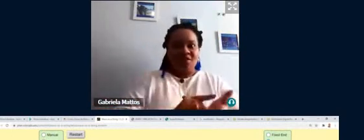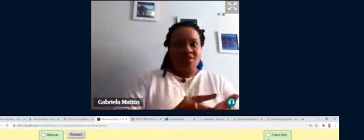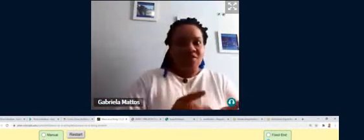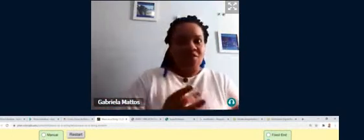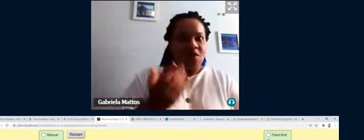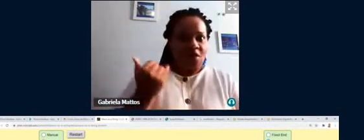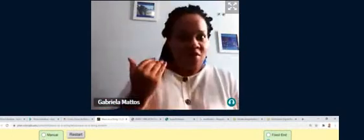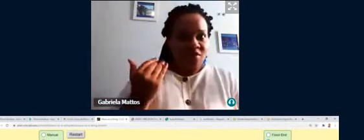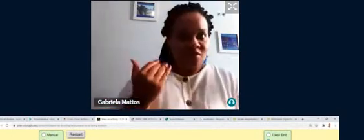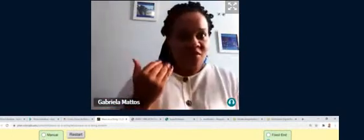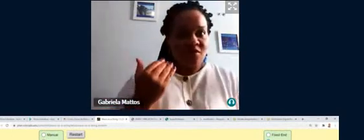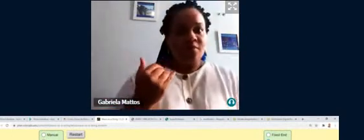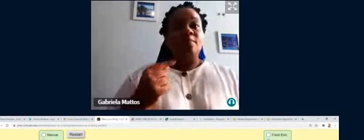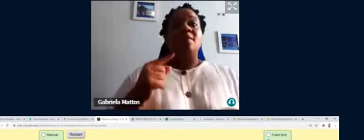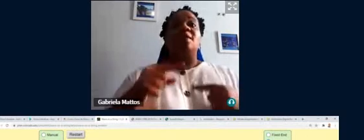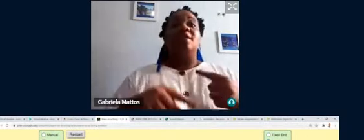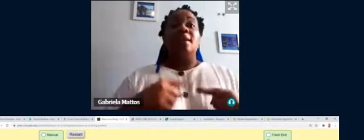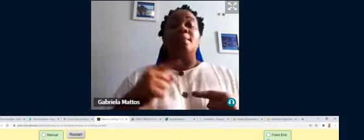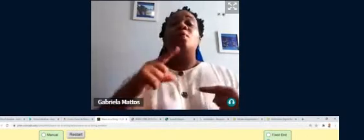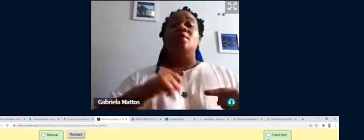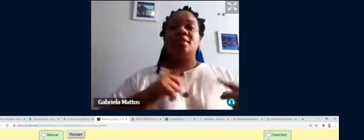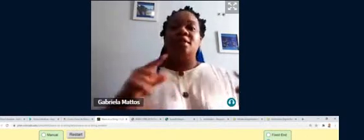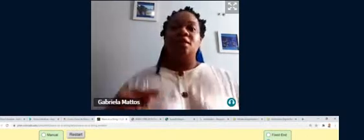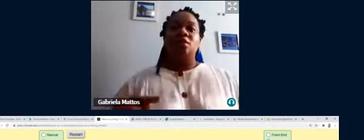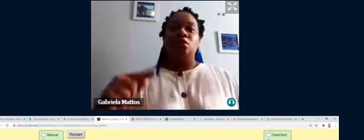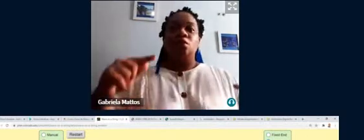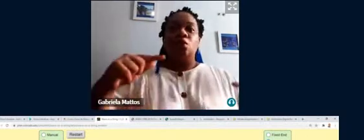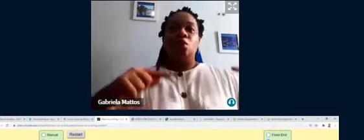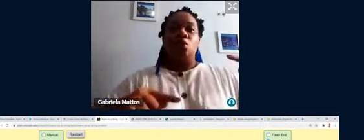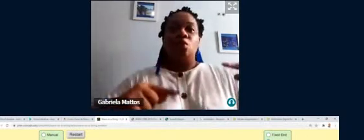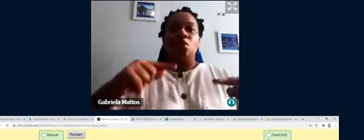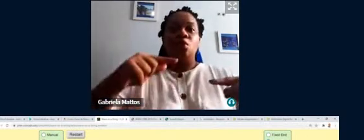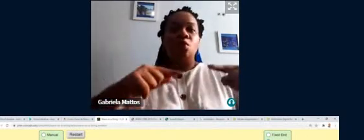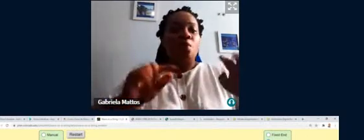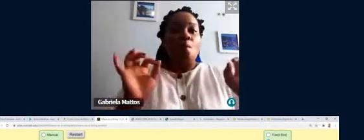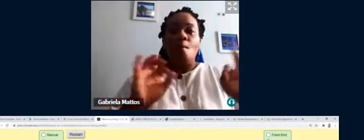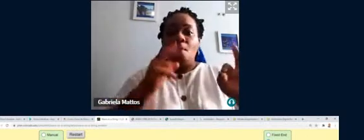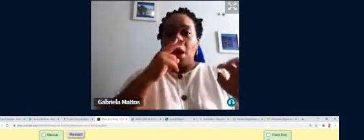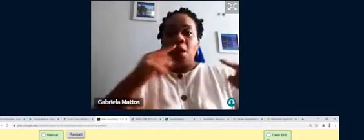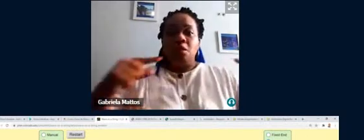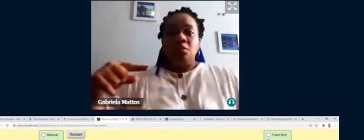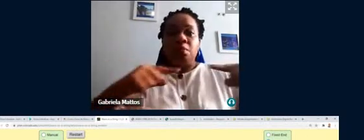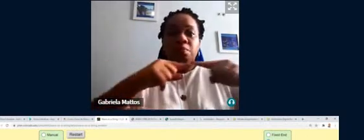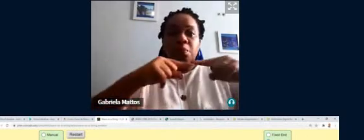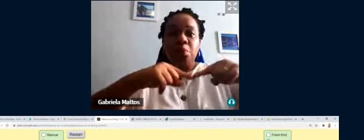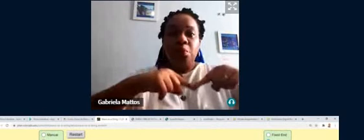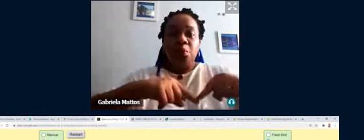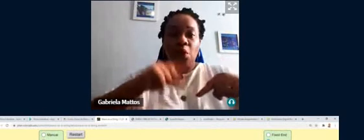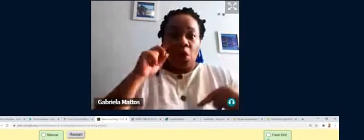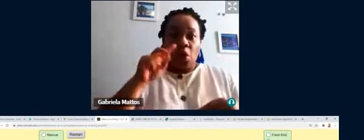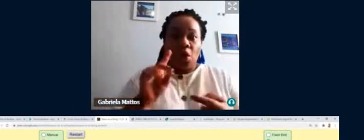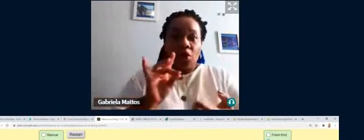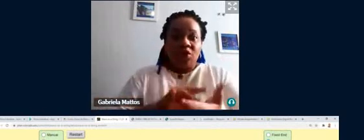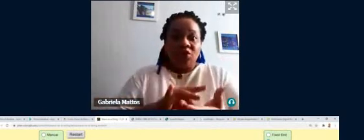cruzam, eles continuam como se nada tivesse acontecido. Então, observe que aqui está a amplitude original dos